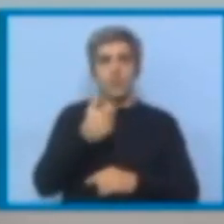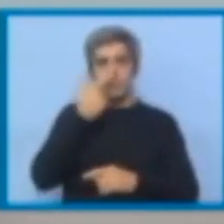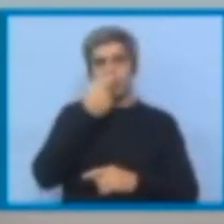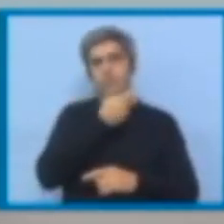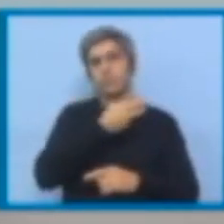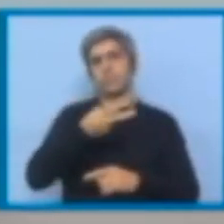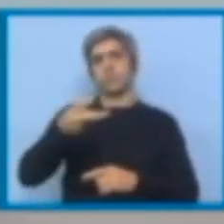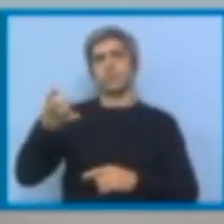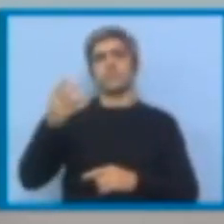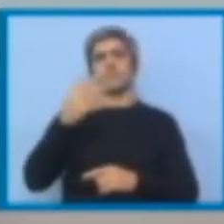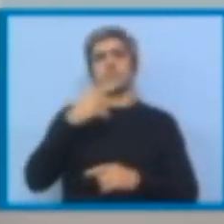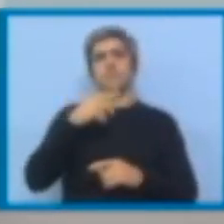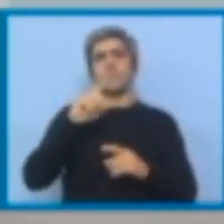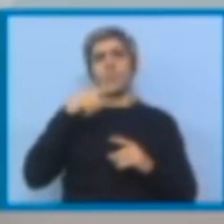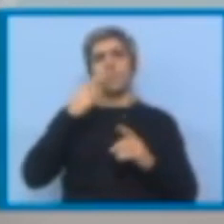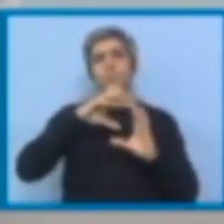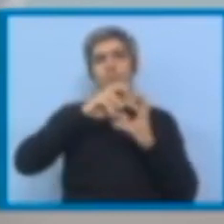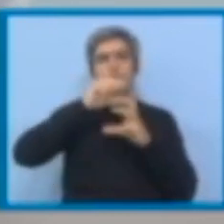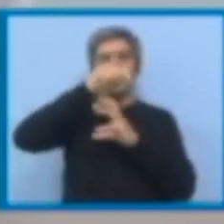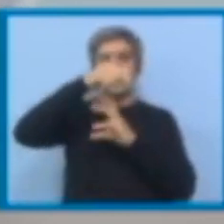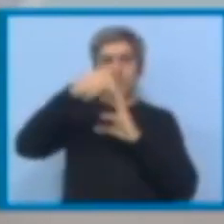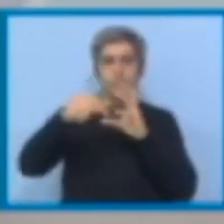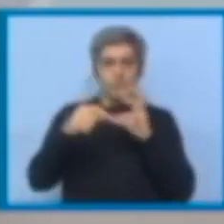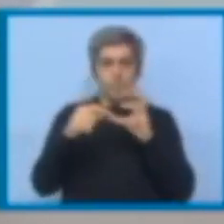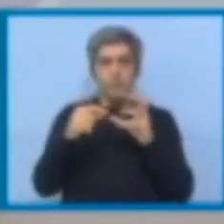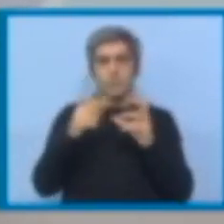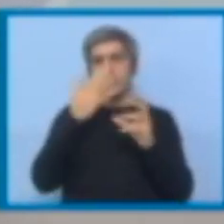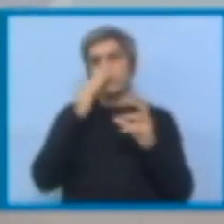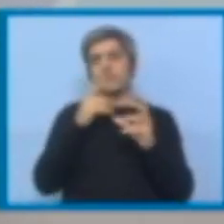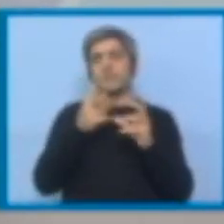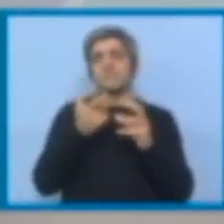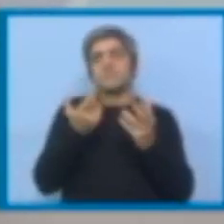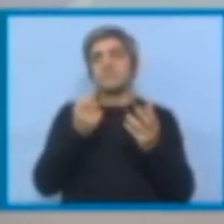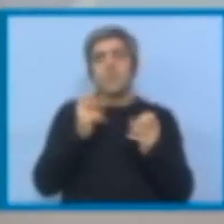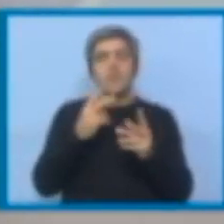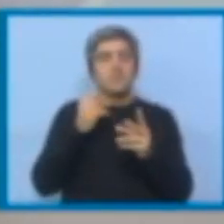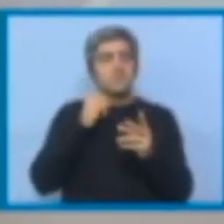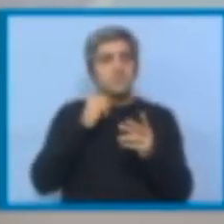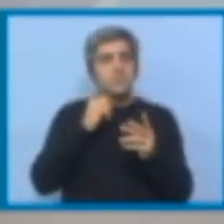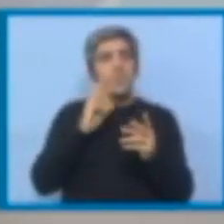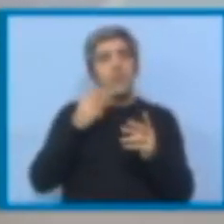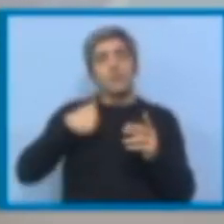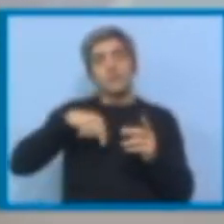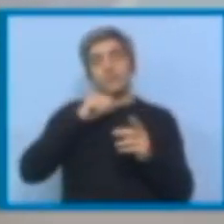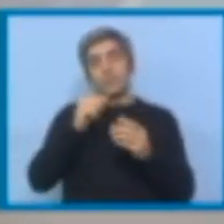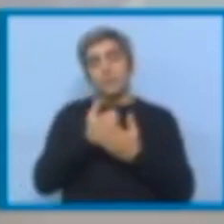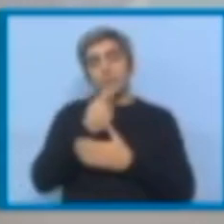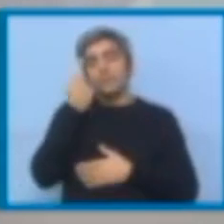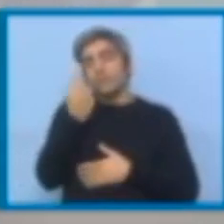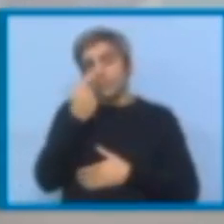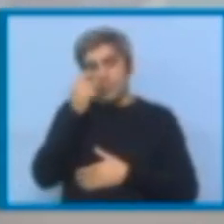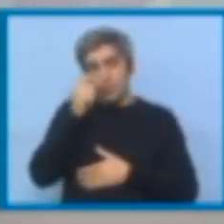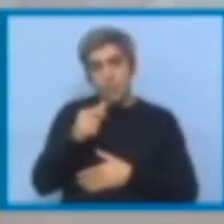centenas de pessoas noutras latitudes que não o mundo ocidental, parece que relativizamos as coisas. E quando morre um que